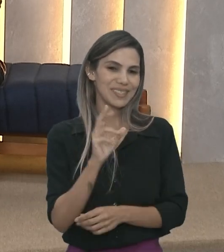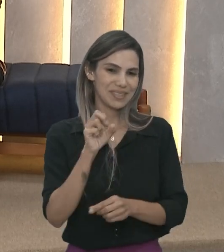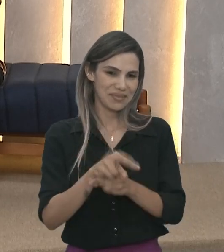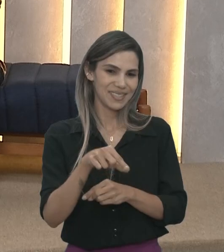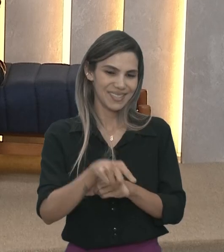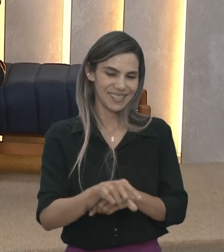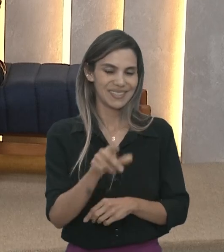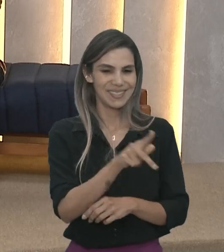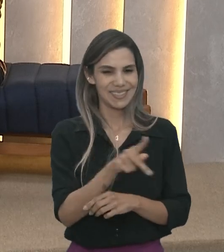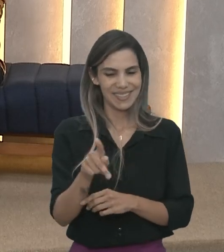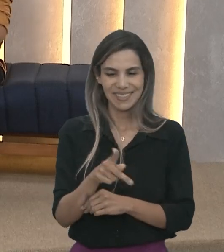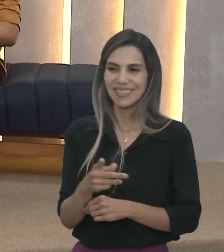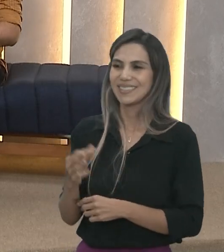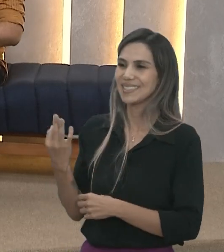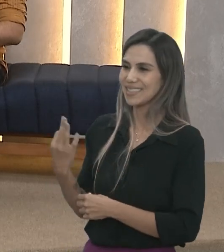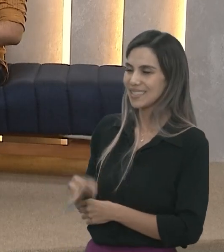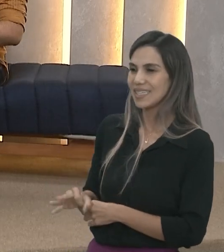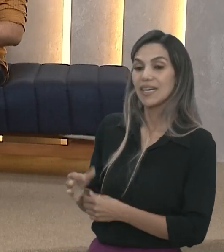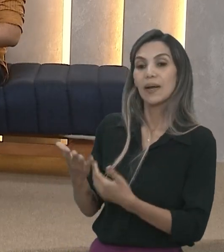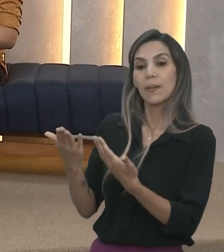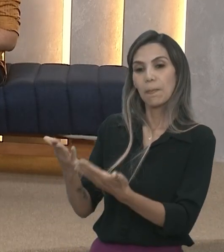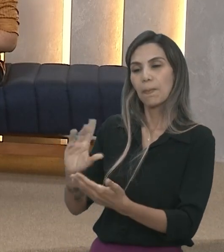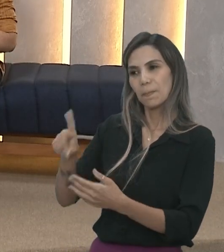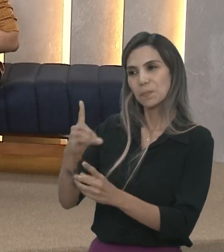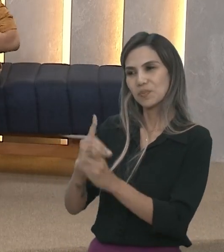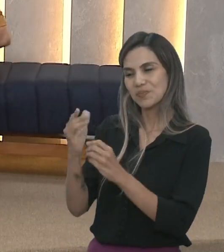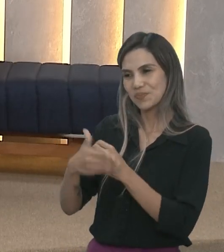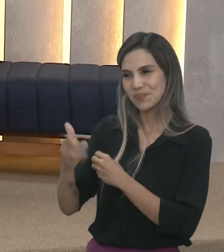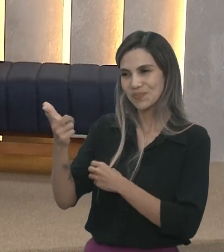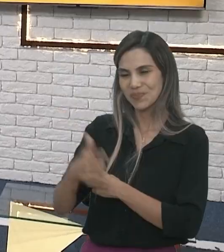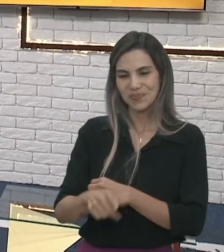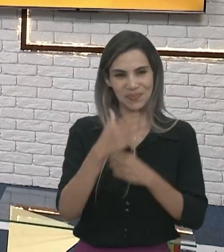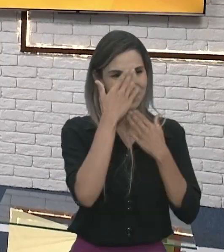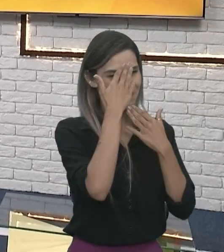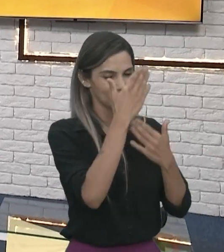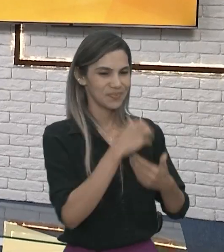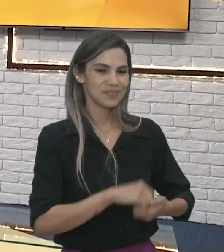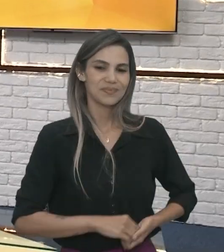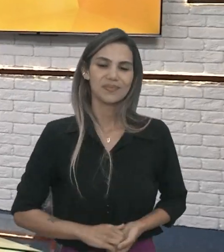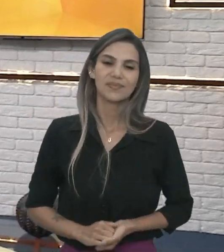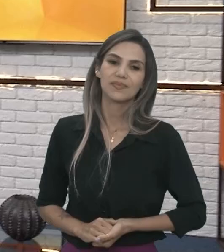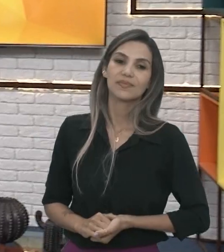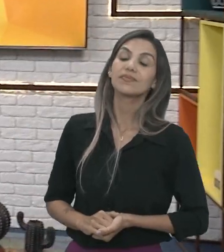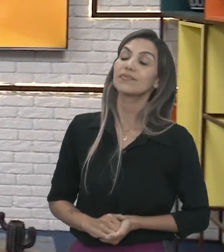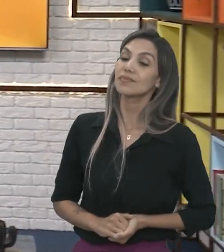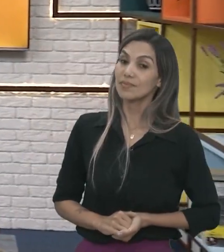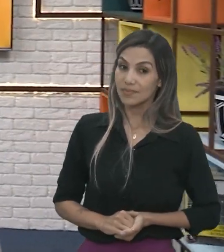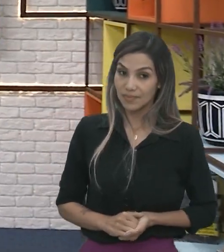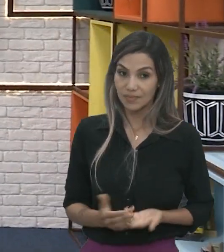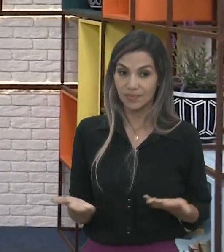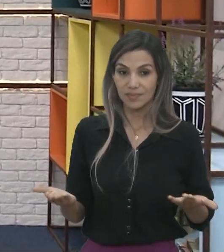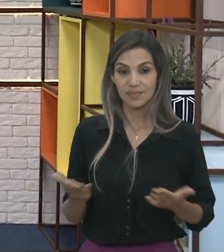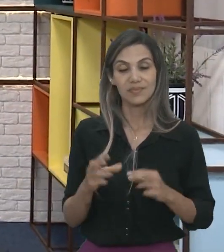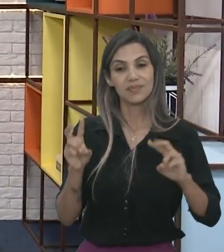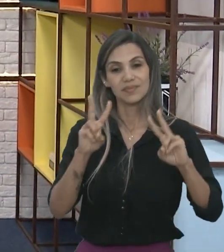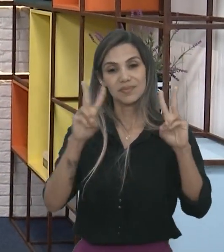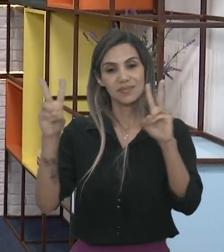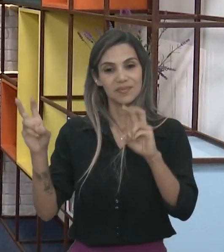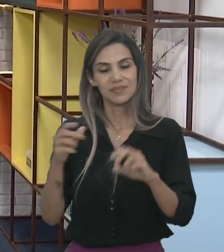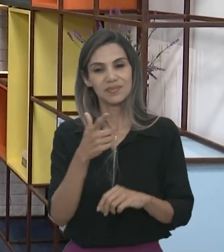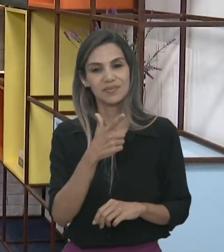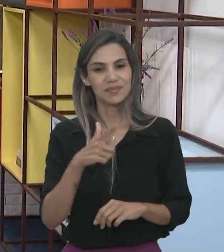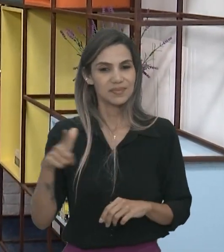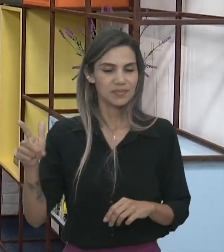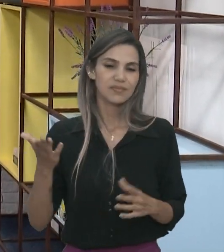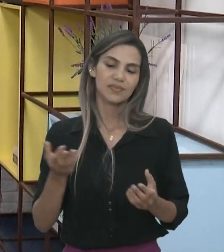aqui dentro da universidade. Muito bem. Até a próxima, viu, professora? Obrigada. Obrigadão. Obrigada. Muito bem, agora eu troco de assunto então. Vamos contar